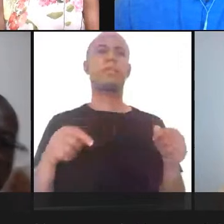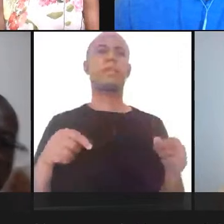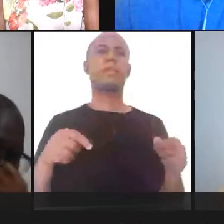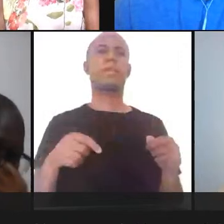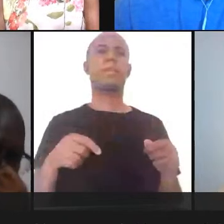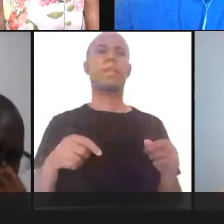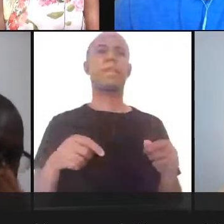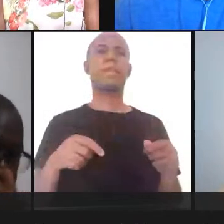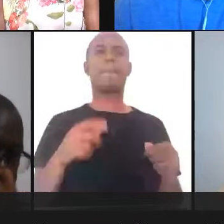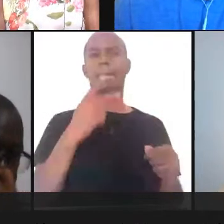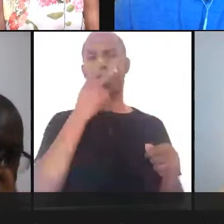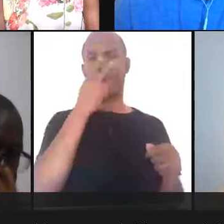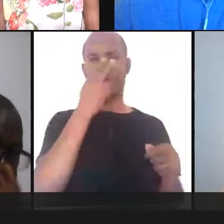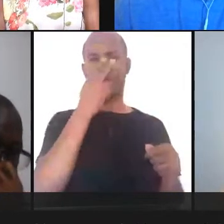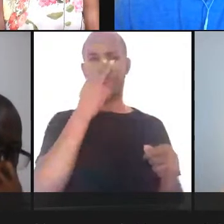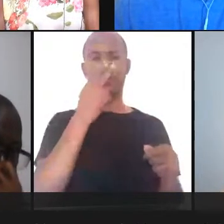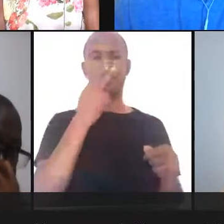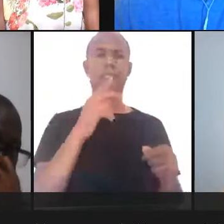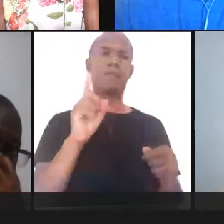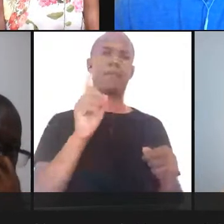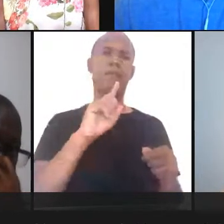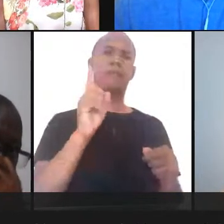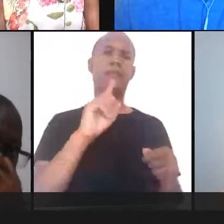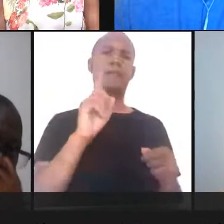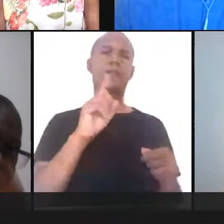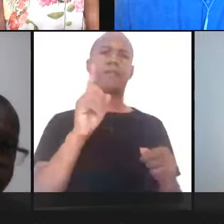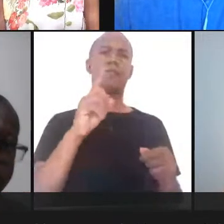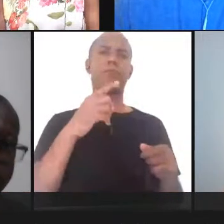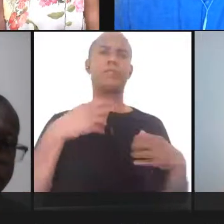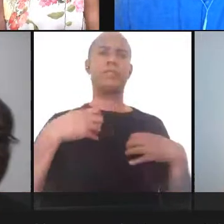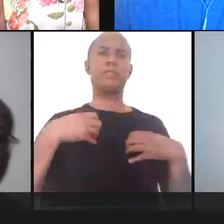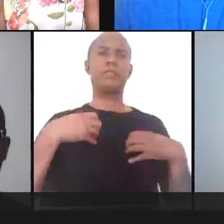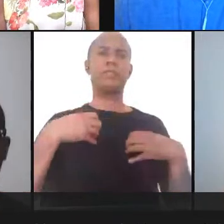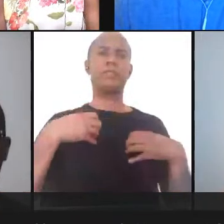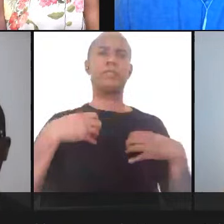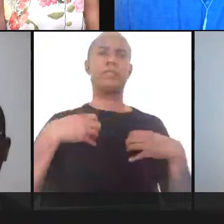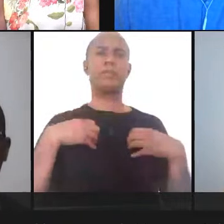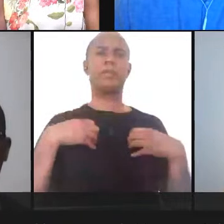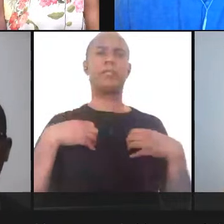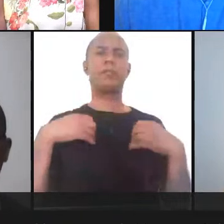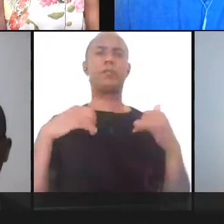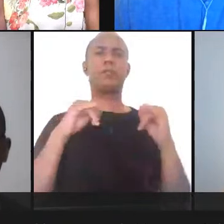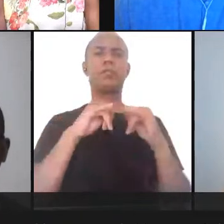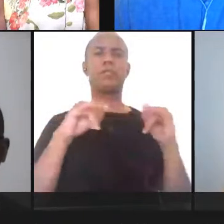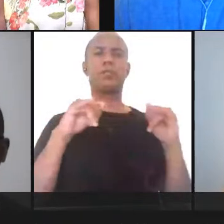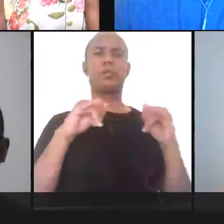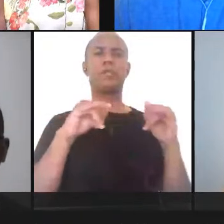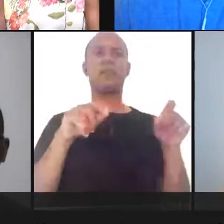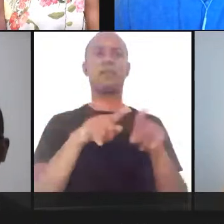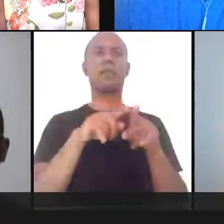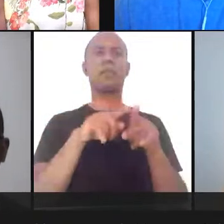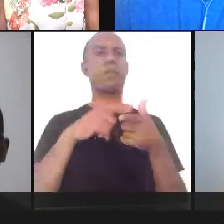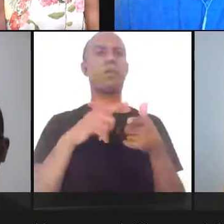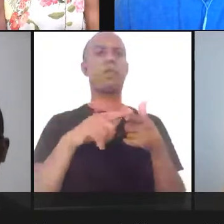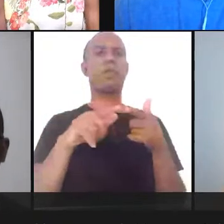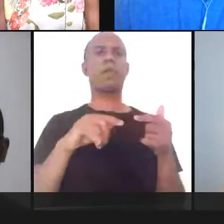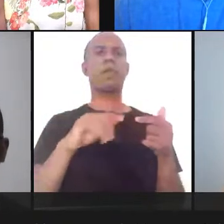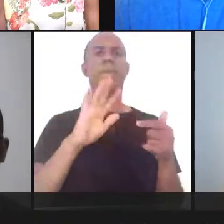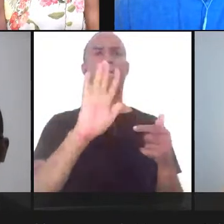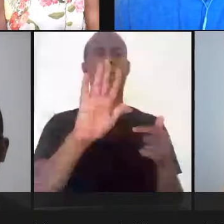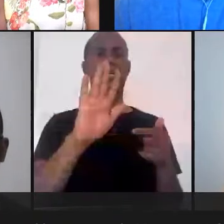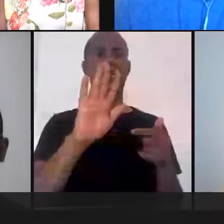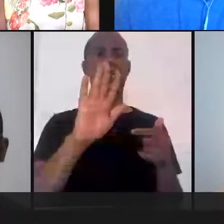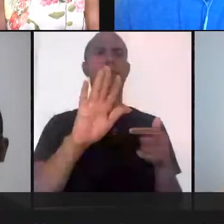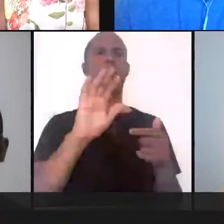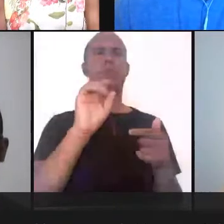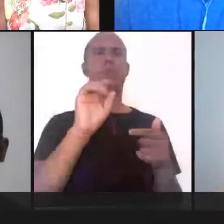vista de divulgação desses materiais temos algum problema. Mas atendendo e considerando que há um empenho editorial no sentido